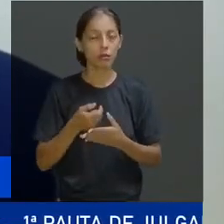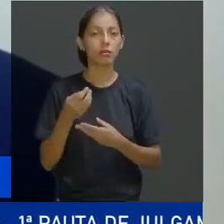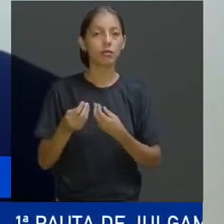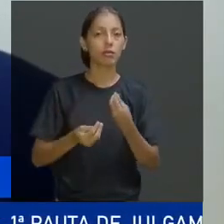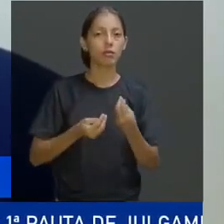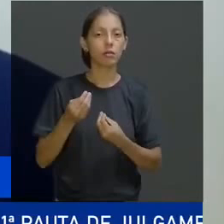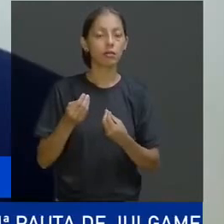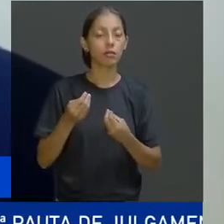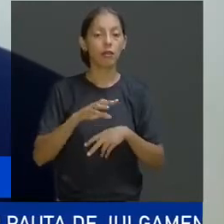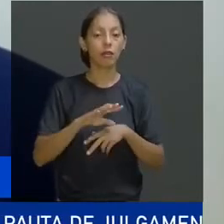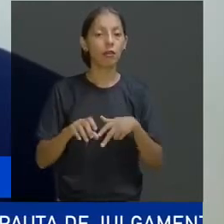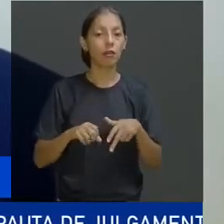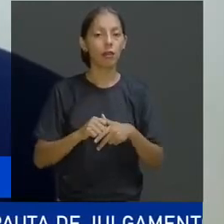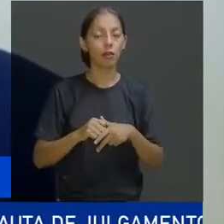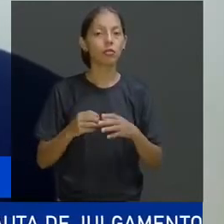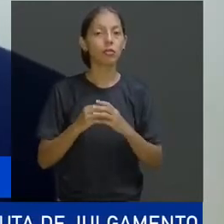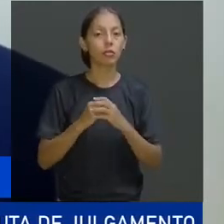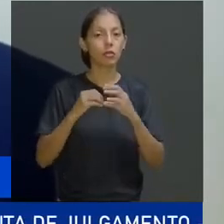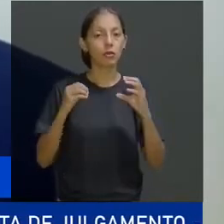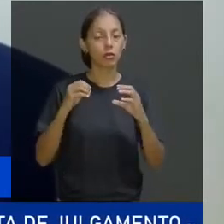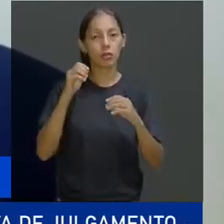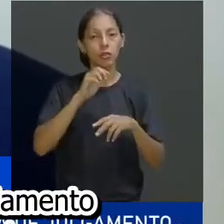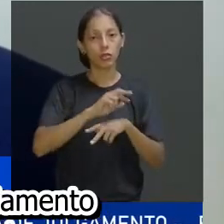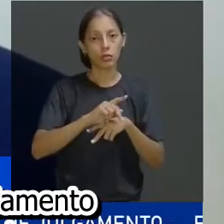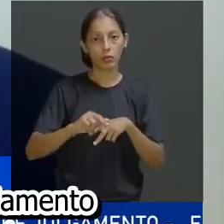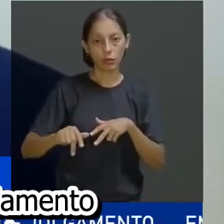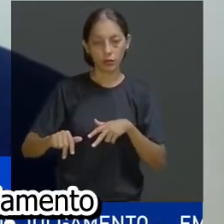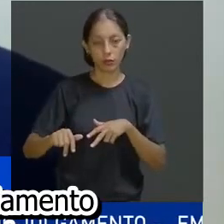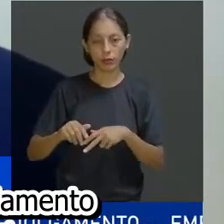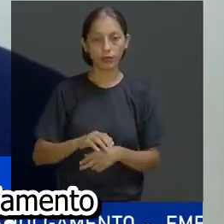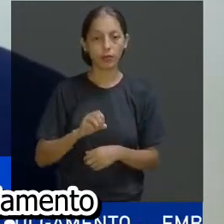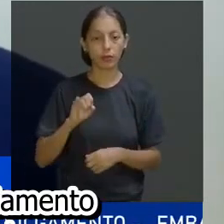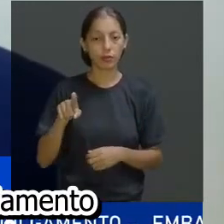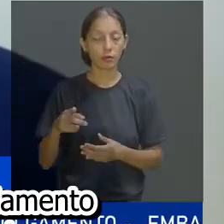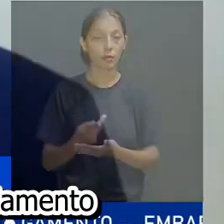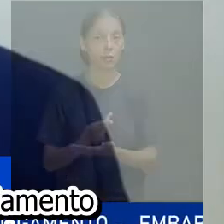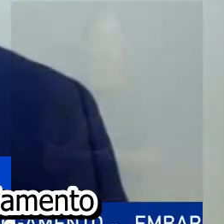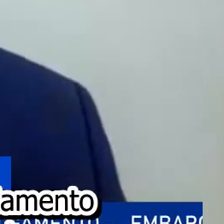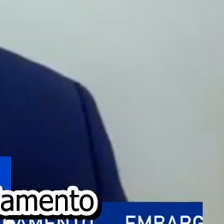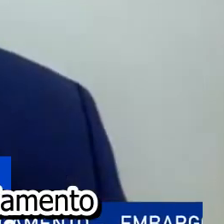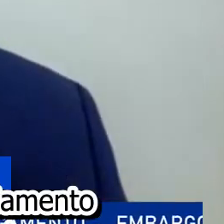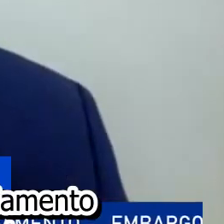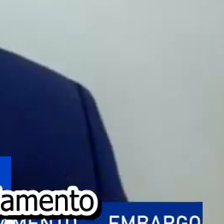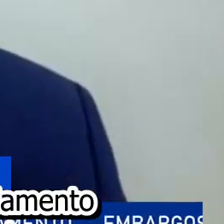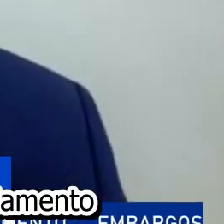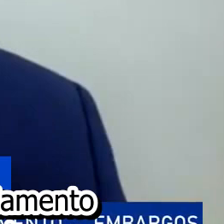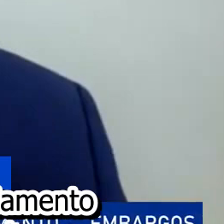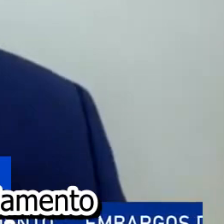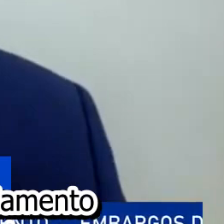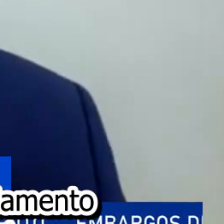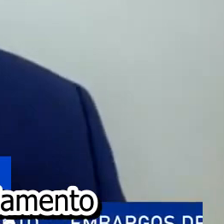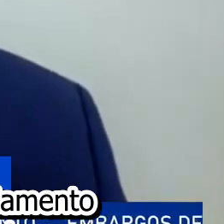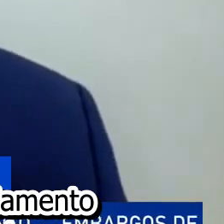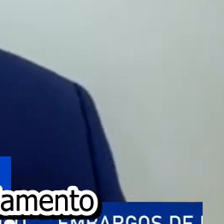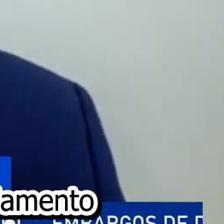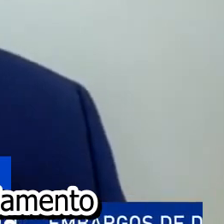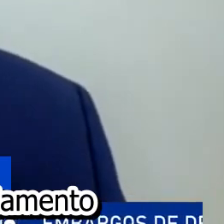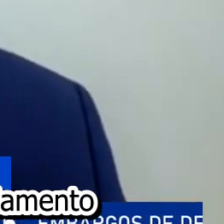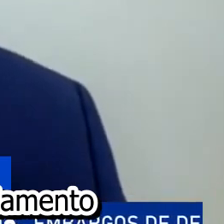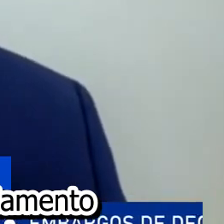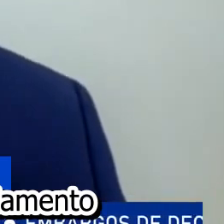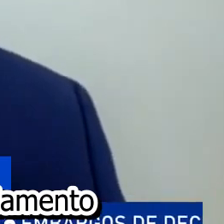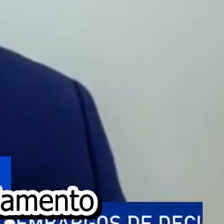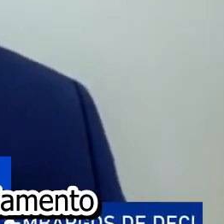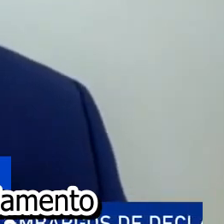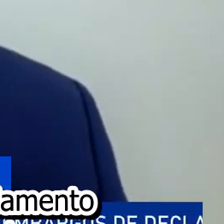femininas da fraude à cota de gênero. O descumprimento do percentual mínimo de financiamento de